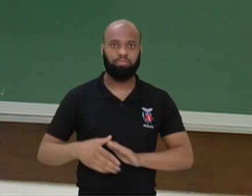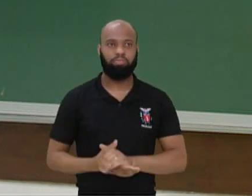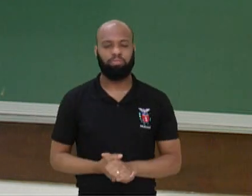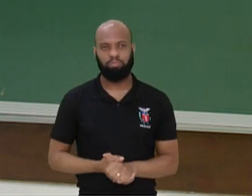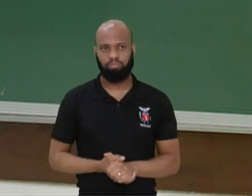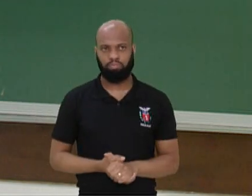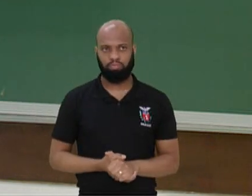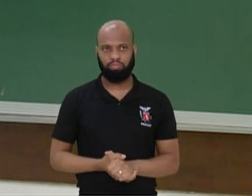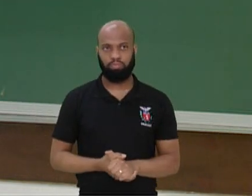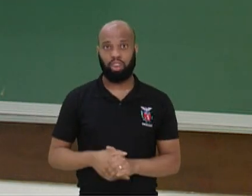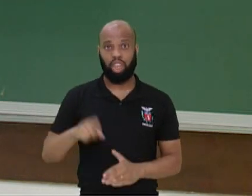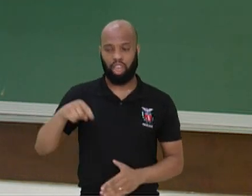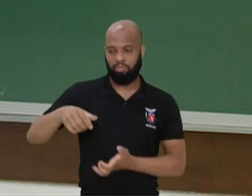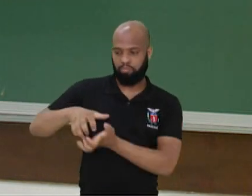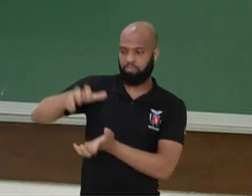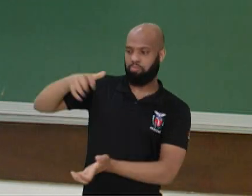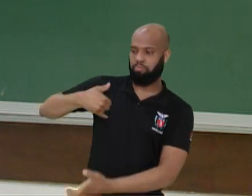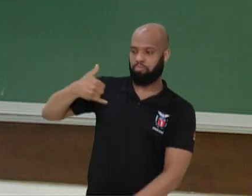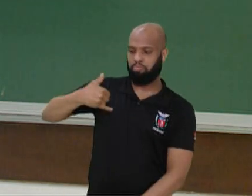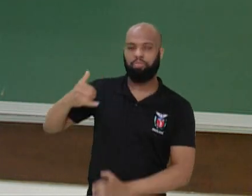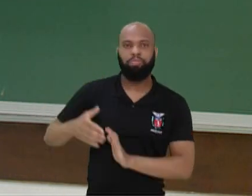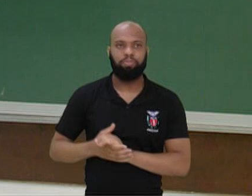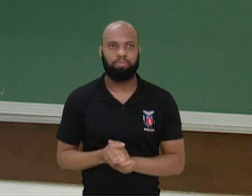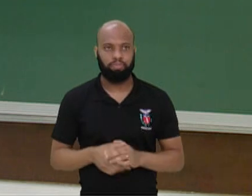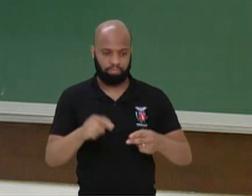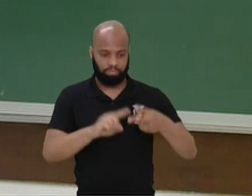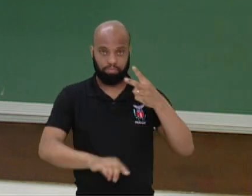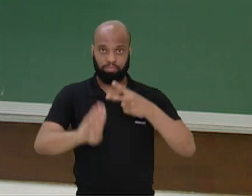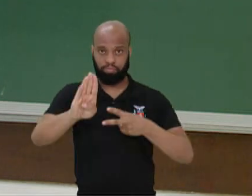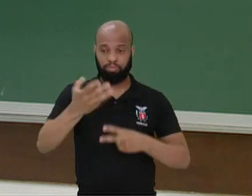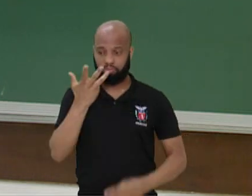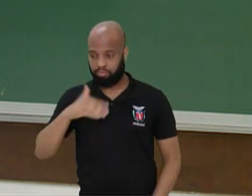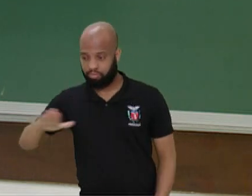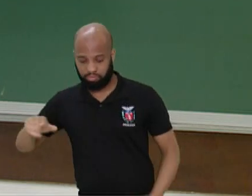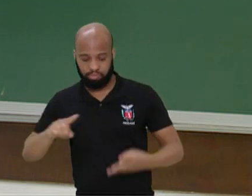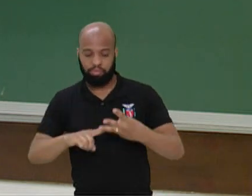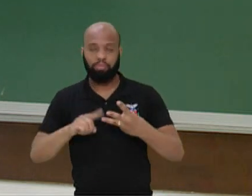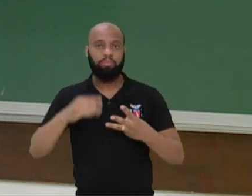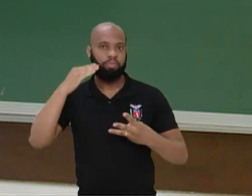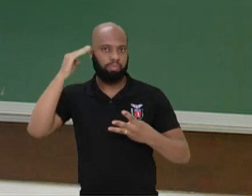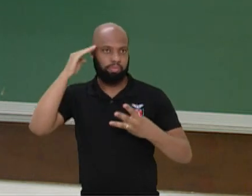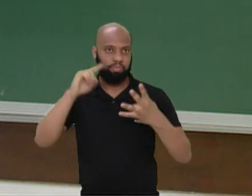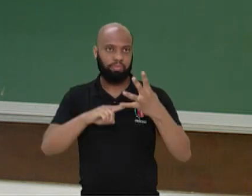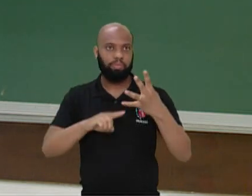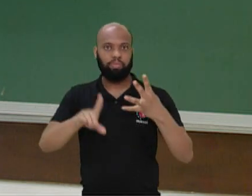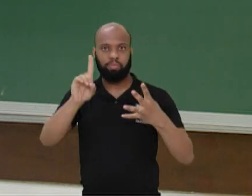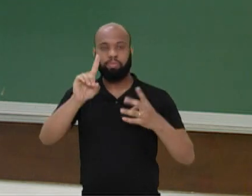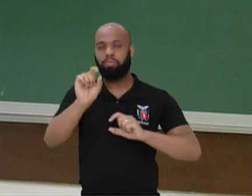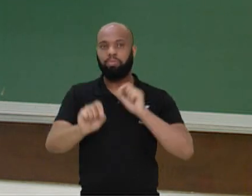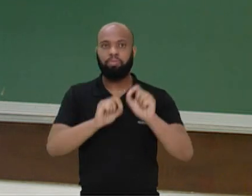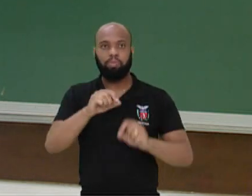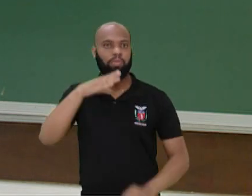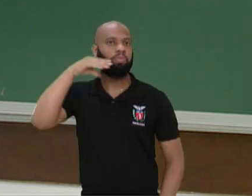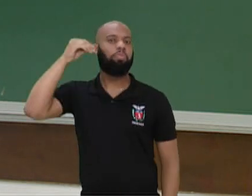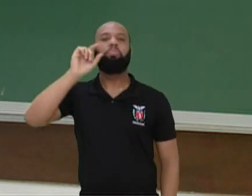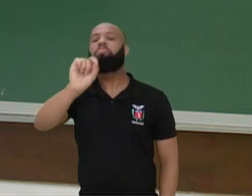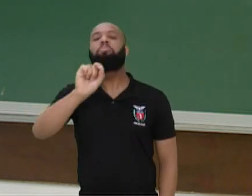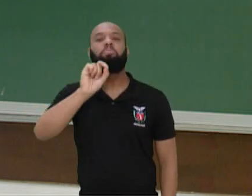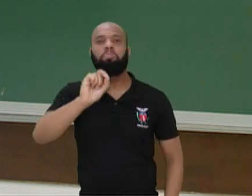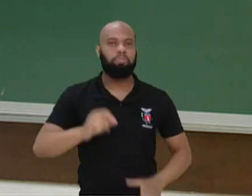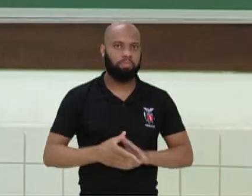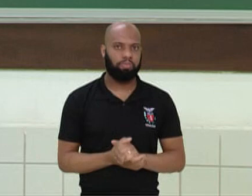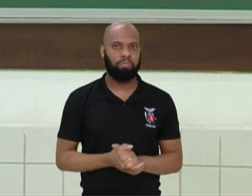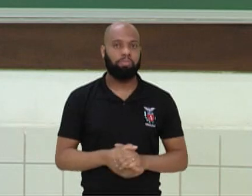vejez, velhice. Letra B, sobre a infância. Letra C, adolescência. Ou letra D,